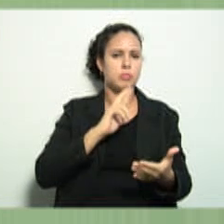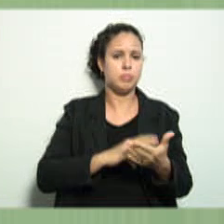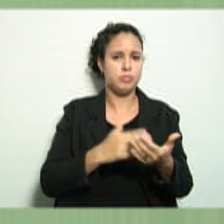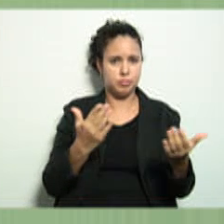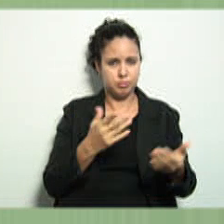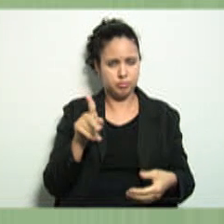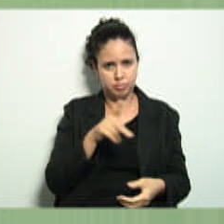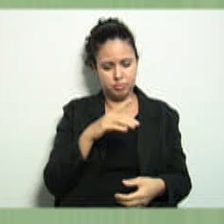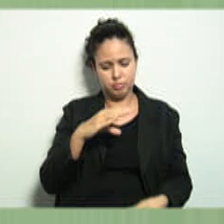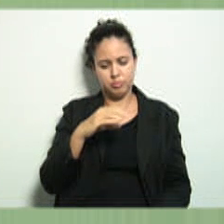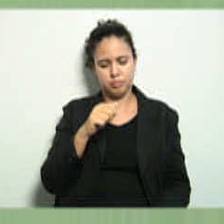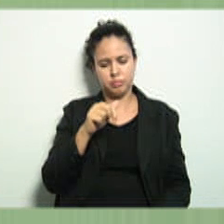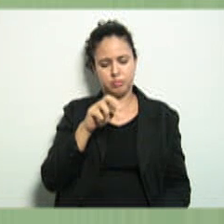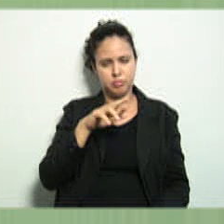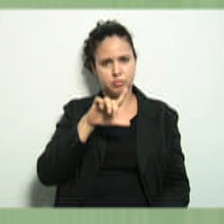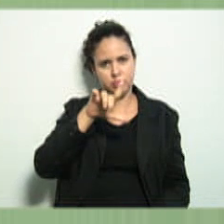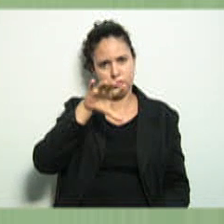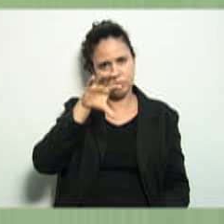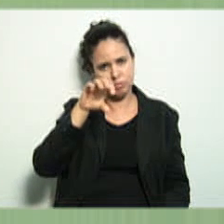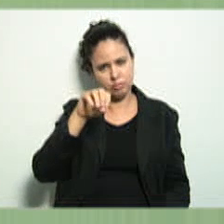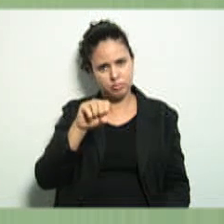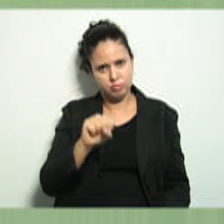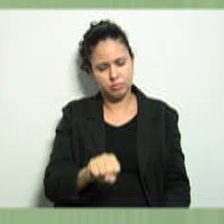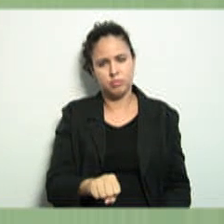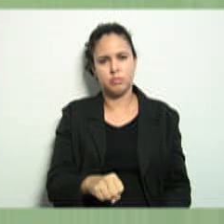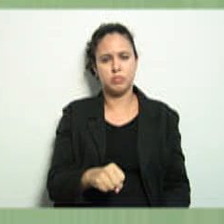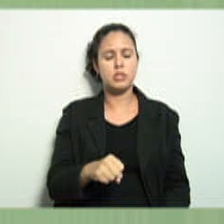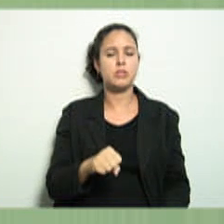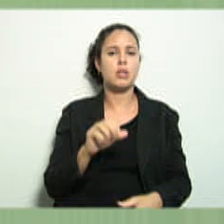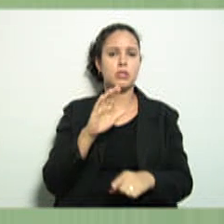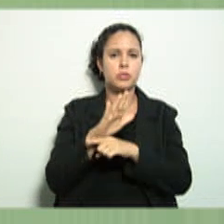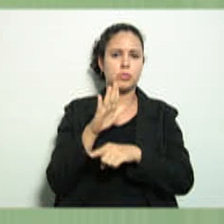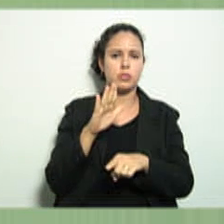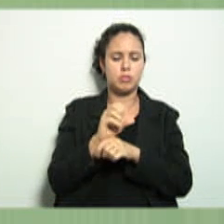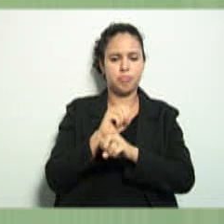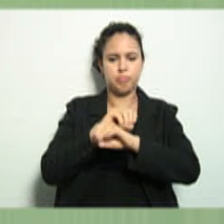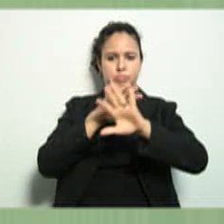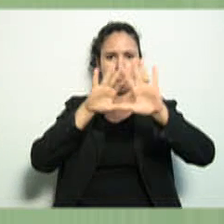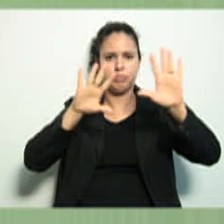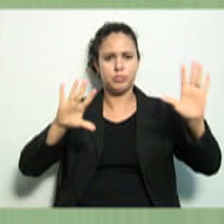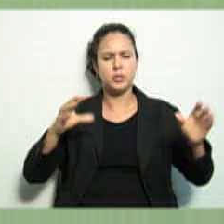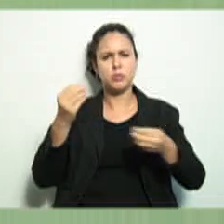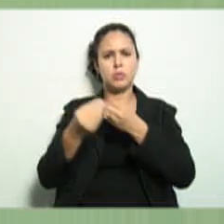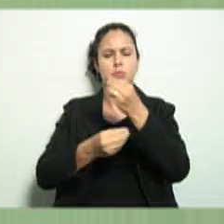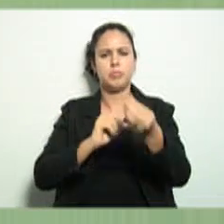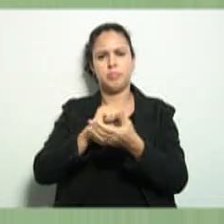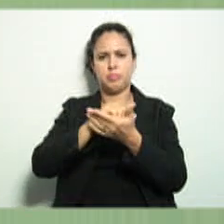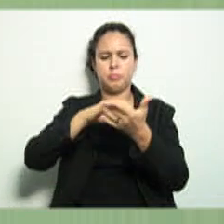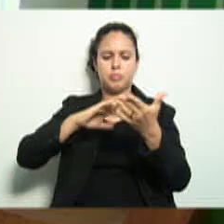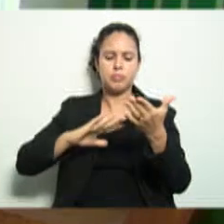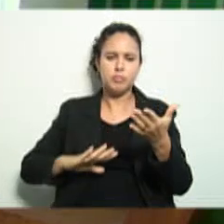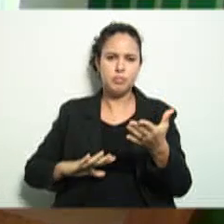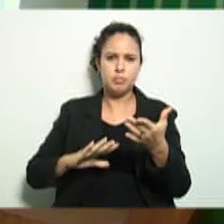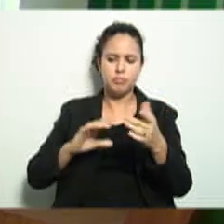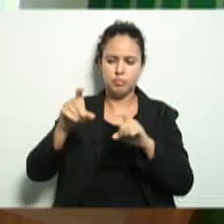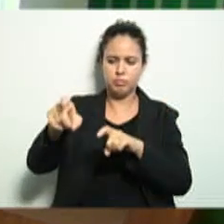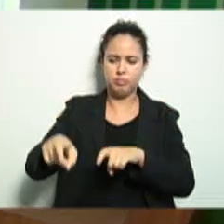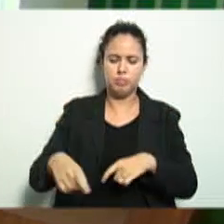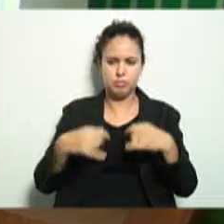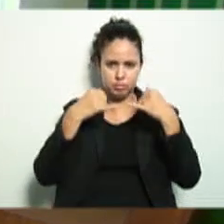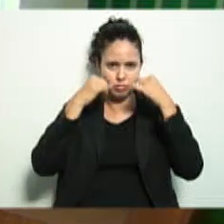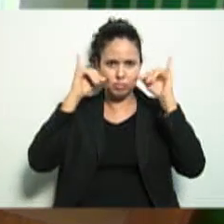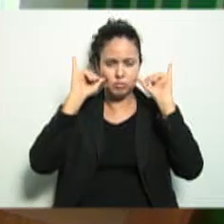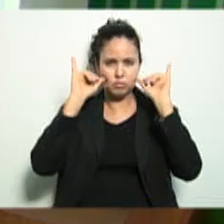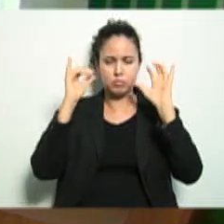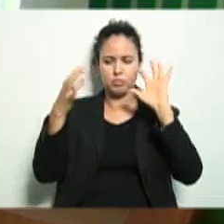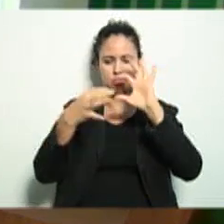Carlos, para nos clarear sobre essa questão. Como a atividade agropecuária influencia a